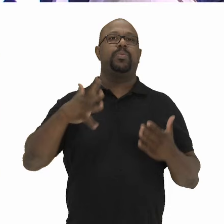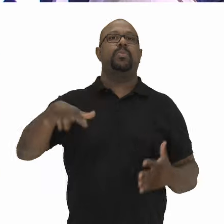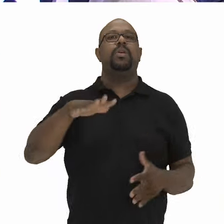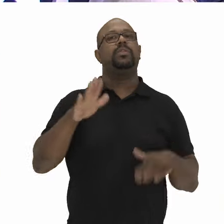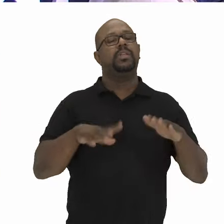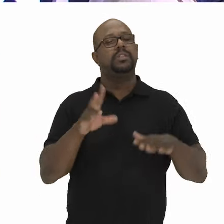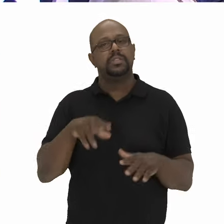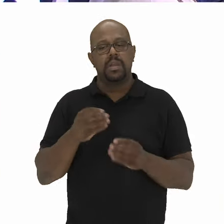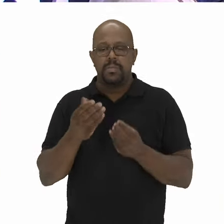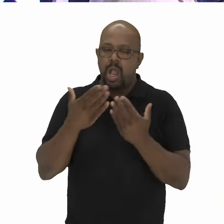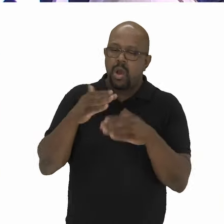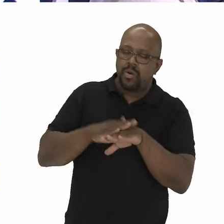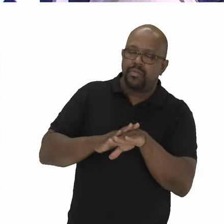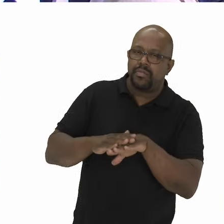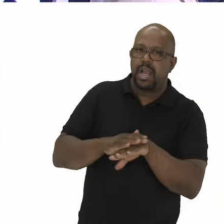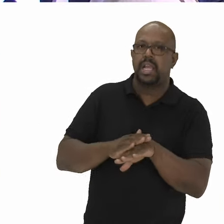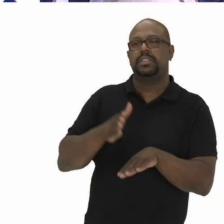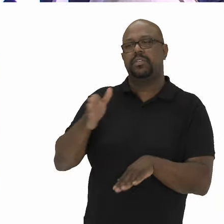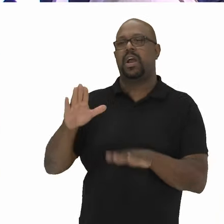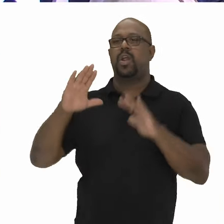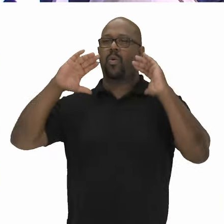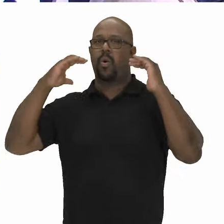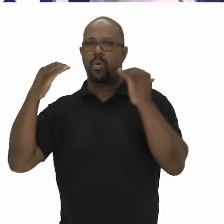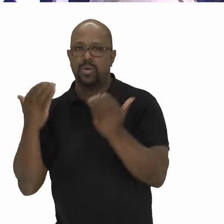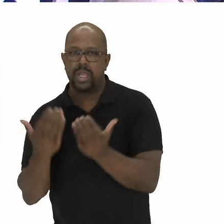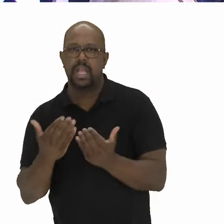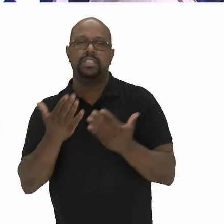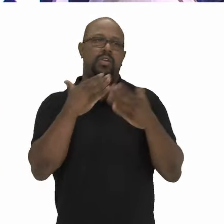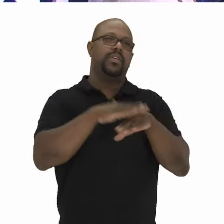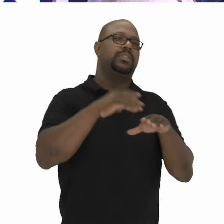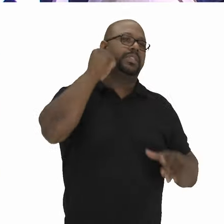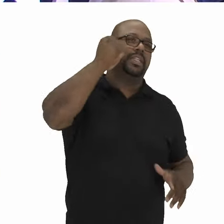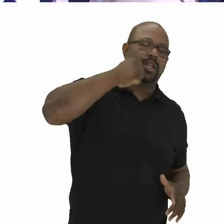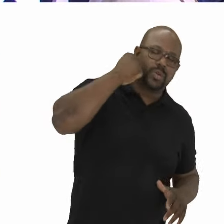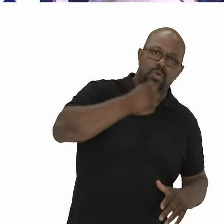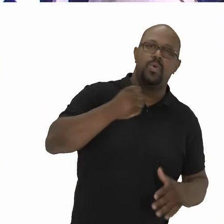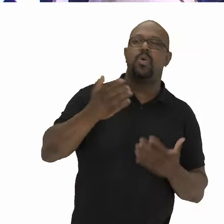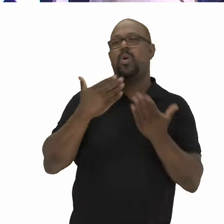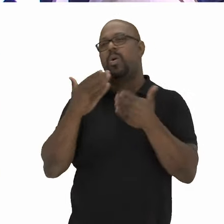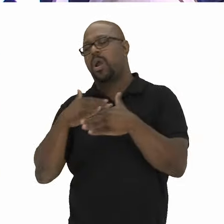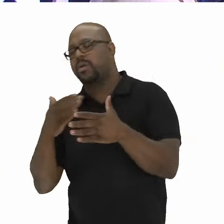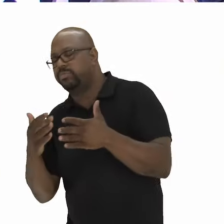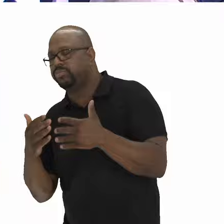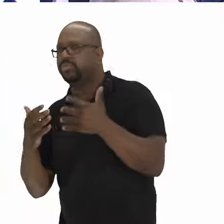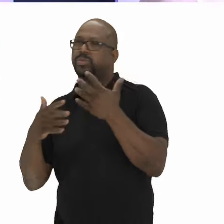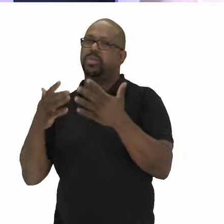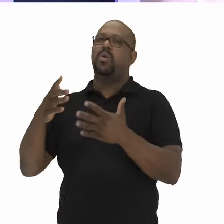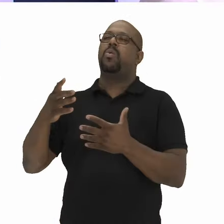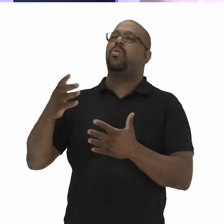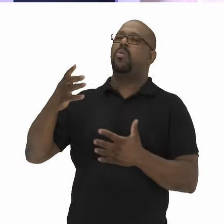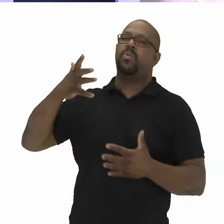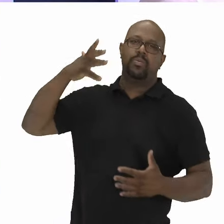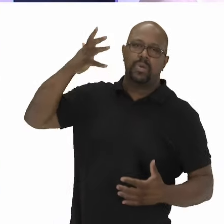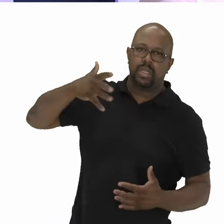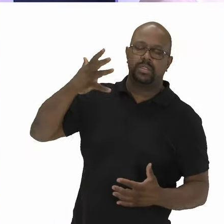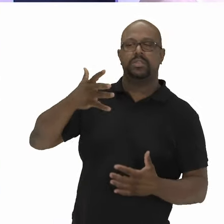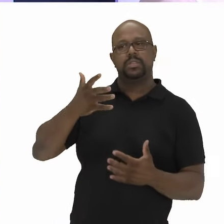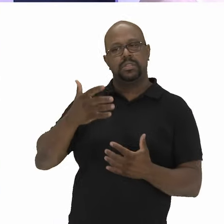sempre público advoc às vezes é uma conversa você vai no Congresso fala com o senador fala com outro uma Senadora um